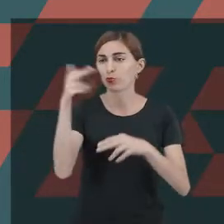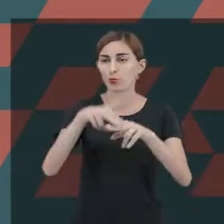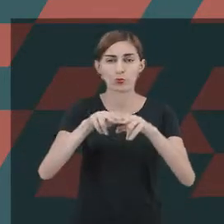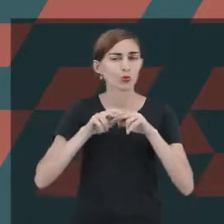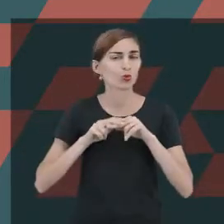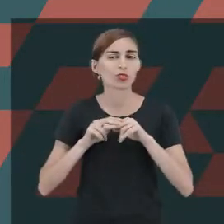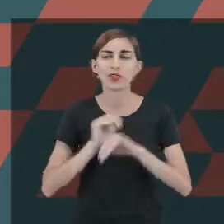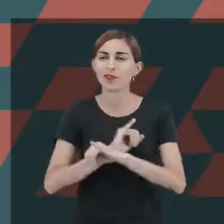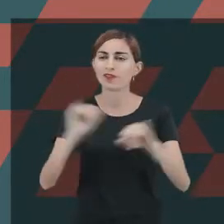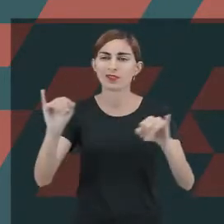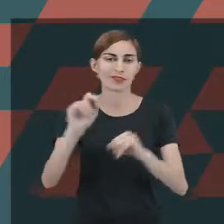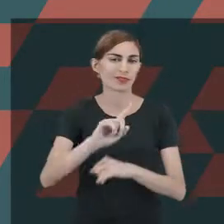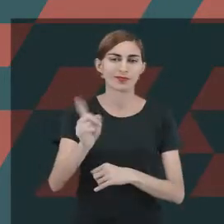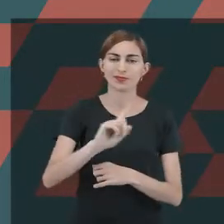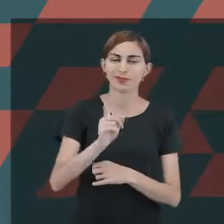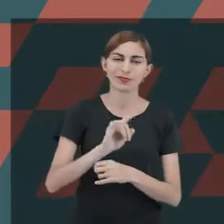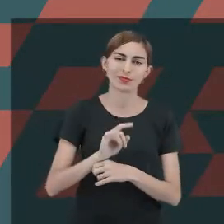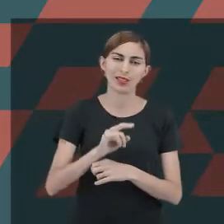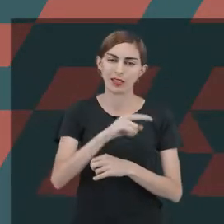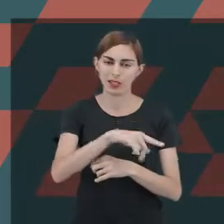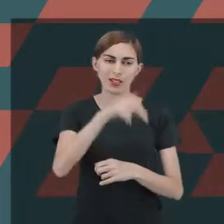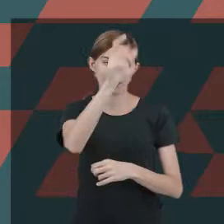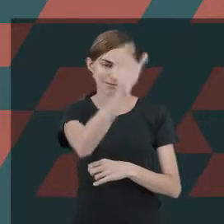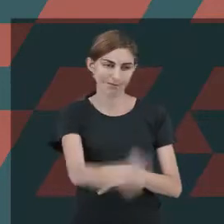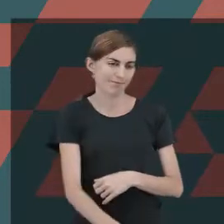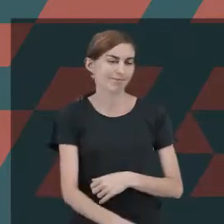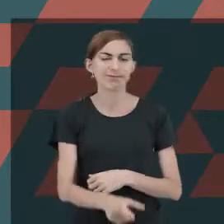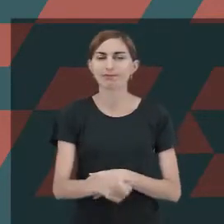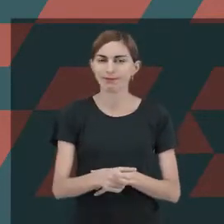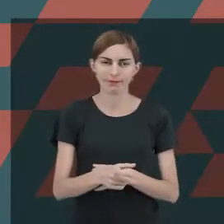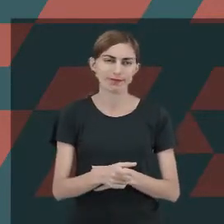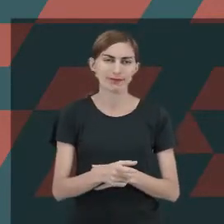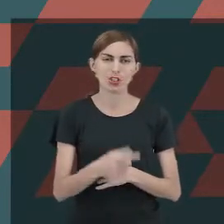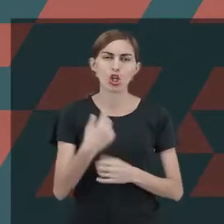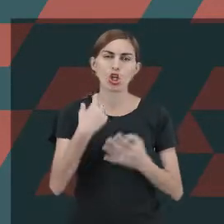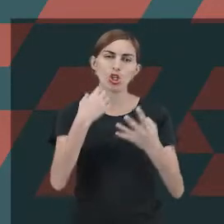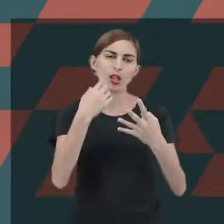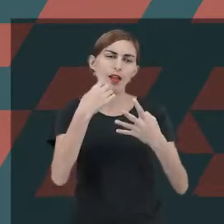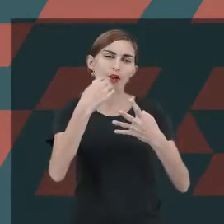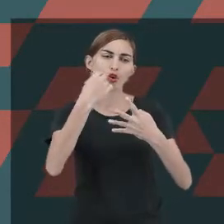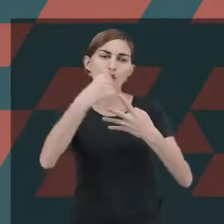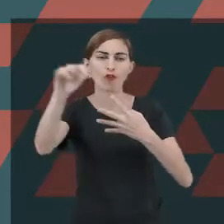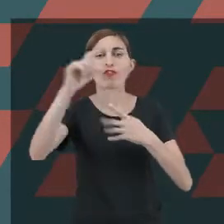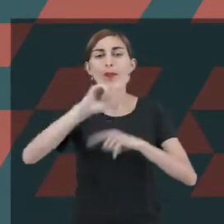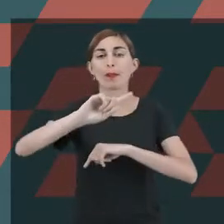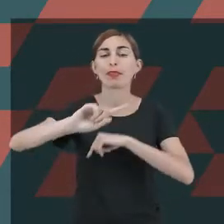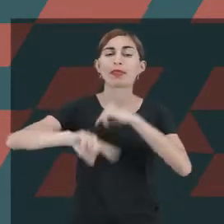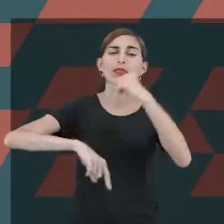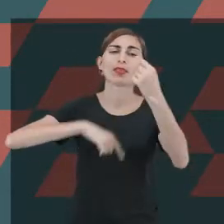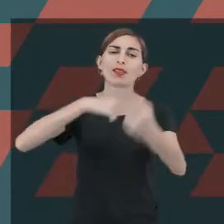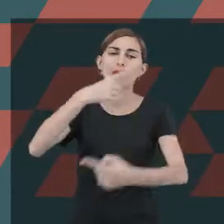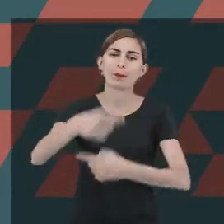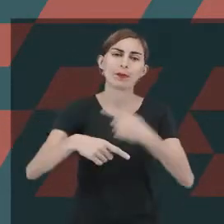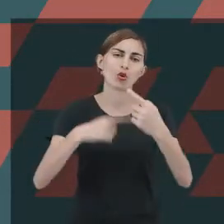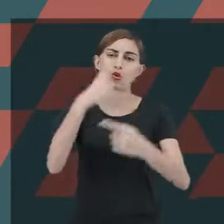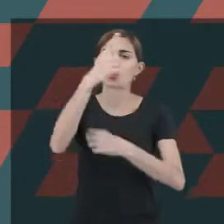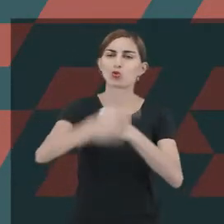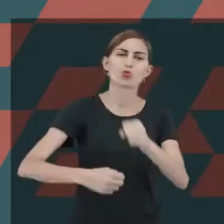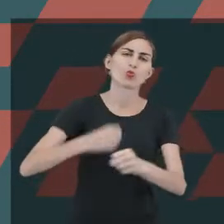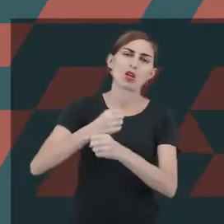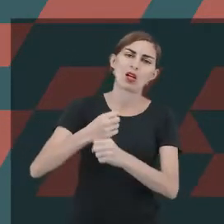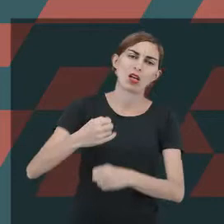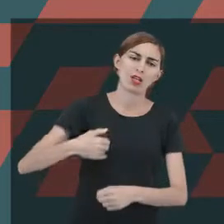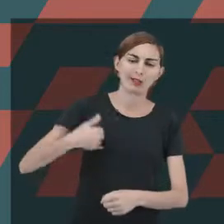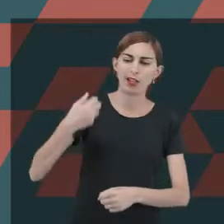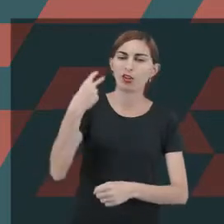essa notificação foi mais tarde e esse paciente termina sendo só notificado ou confirmado um ano depois ou 2